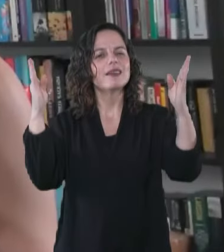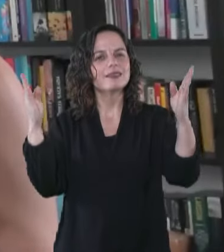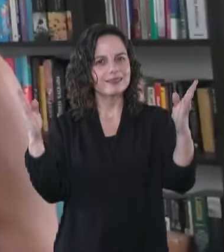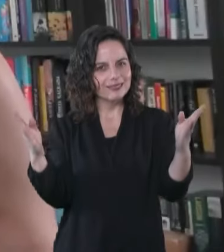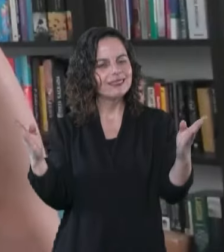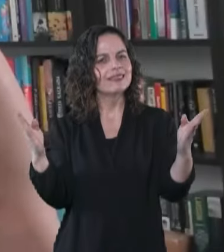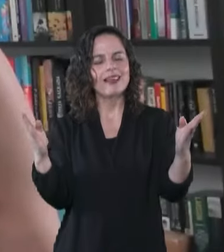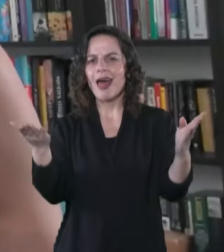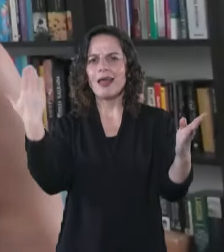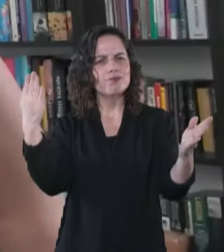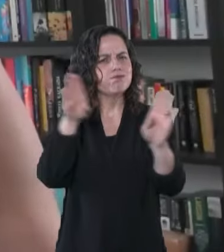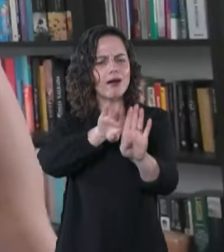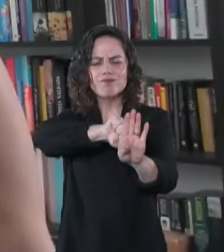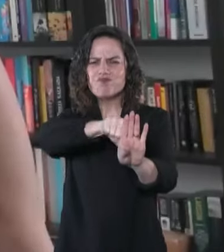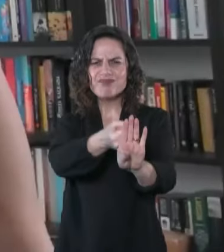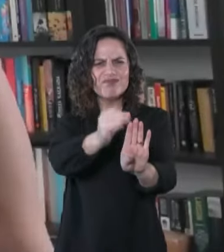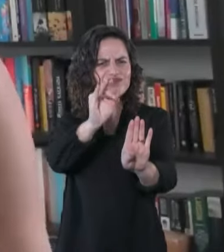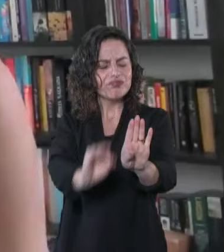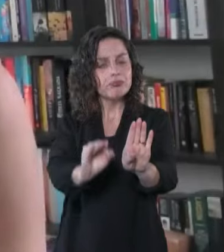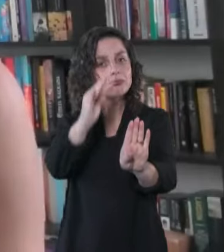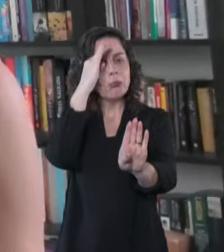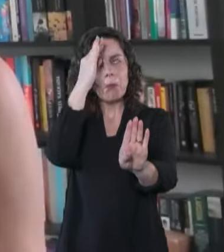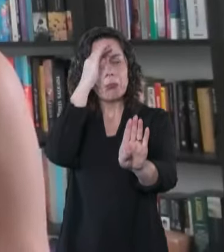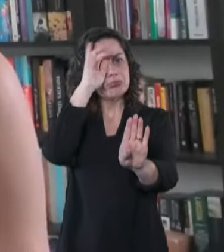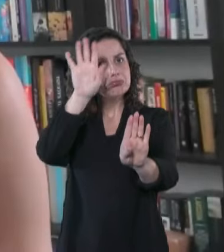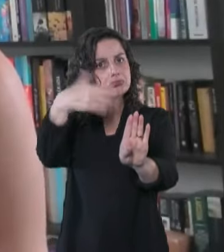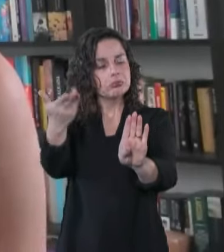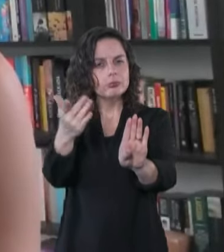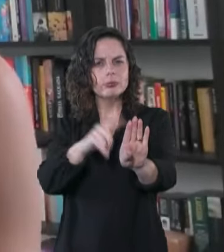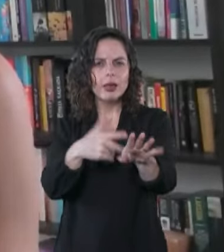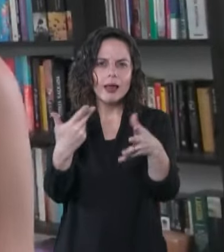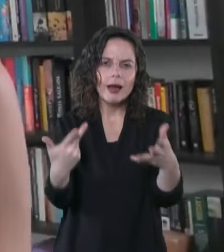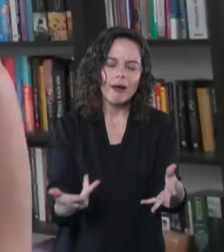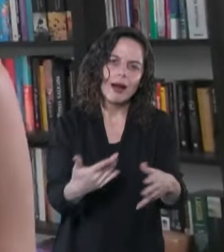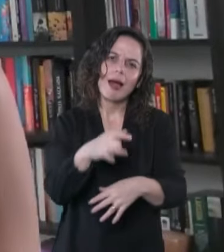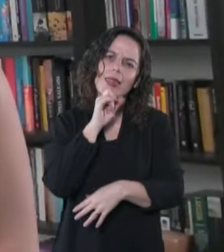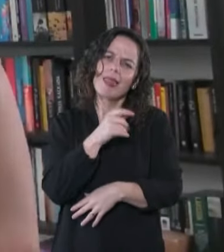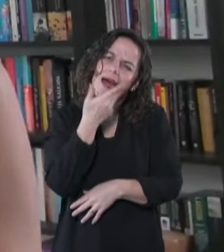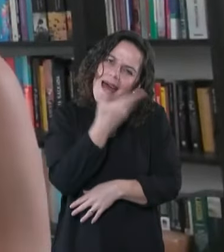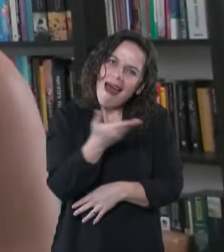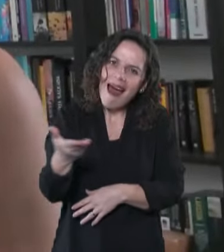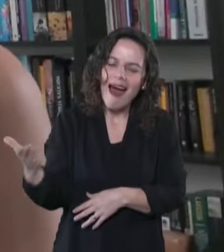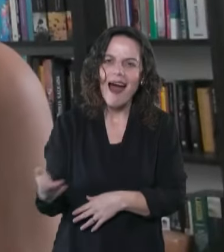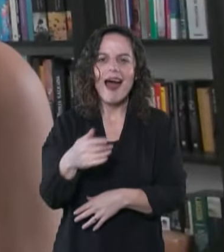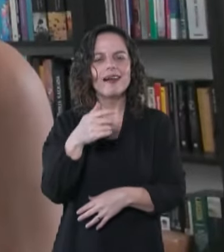antes estavam completamente fechadas, quer dizer, que nem se imaginavam. Portanto, hoje em dia há tantas, tantas, tantas possibilidades de uma pessoa